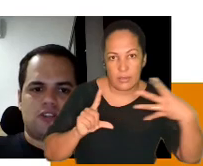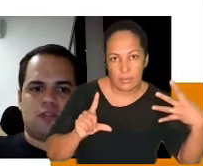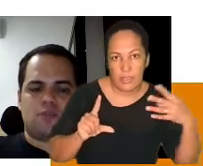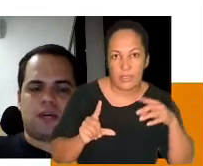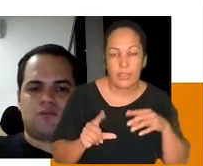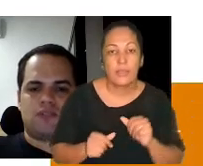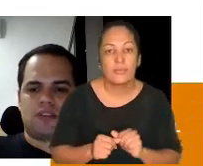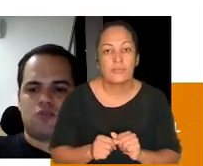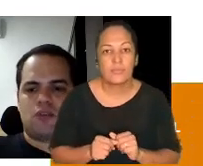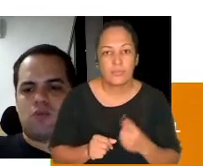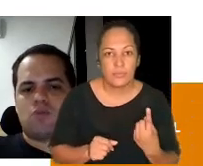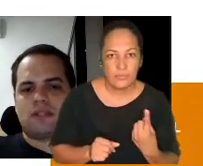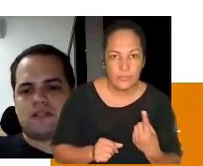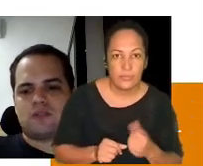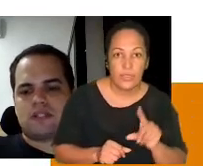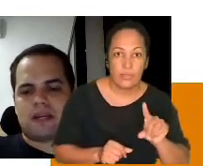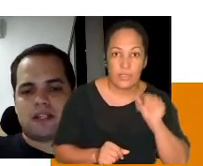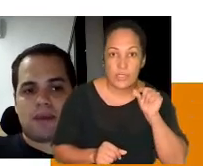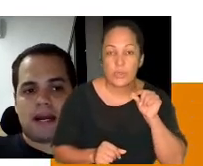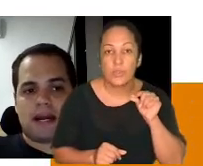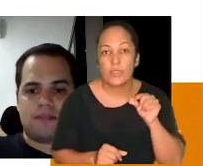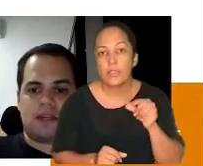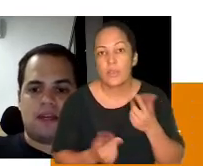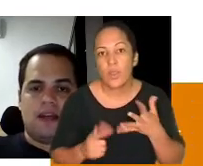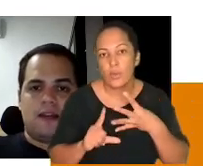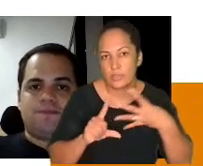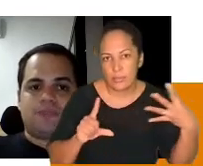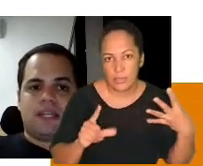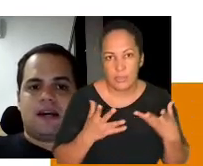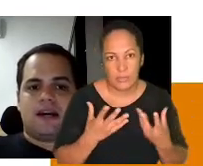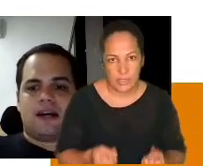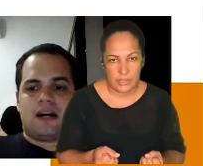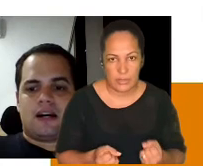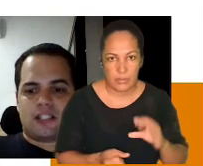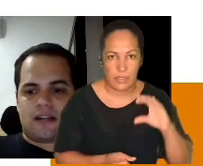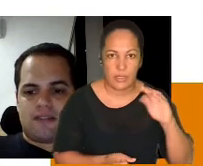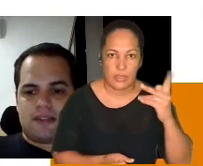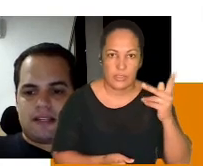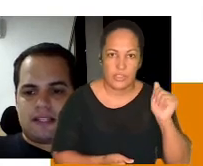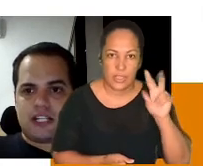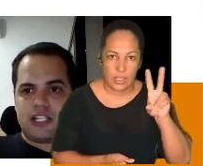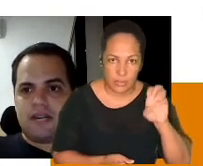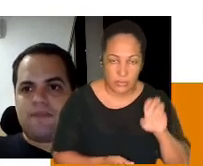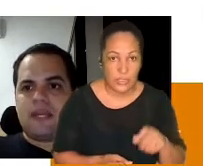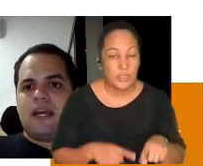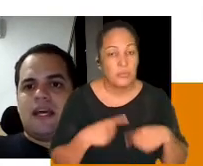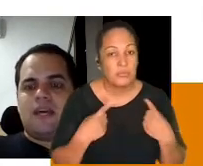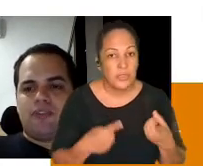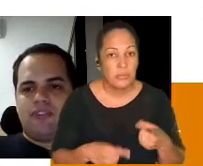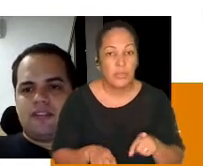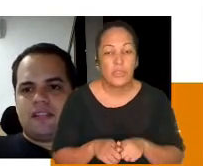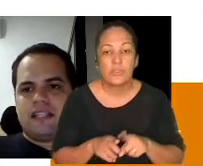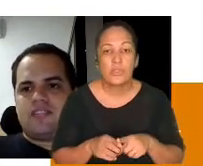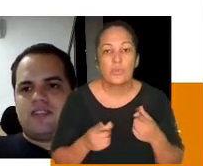tiver um relacionamento 1 para 1, você vai escolher uma das duas tabelas para receber, né, a chave estrangeira. E,